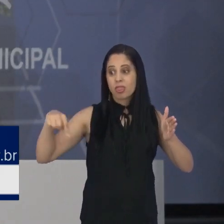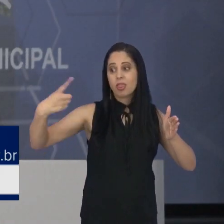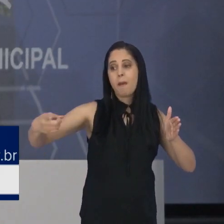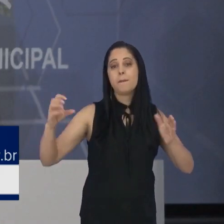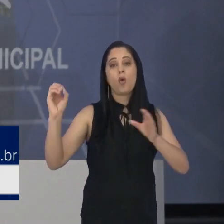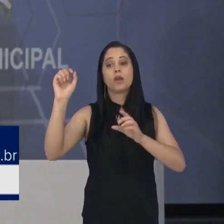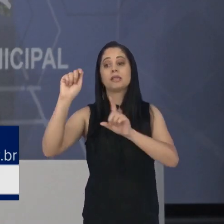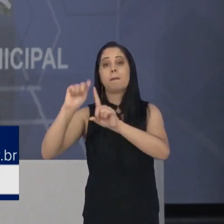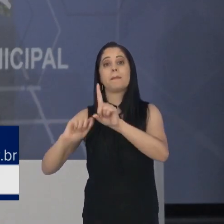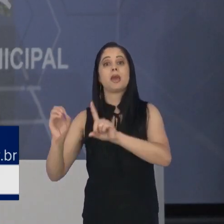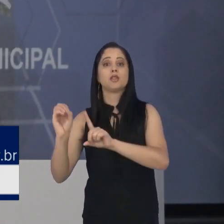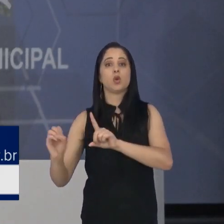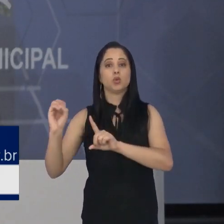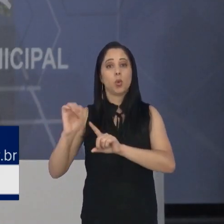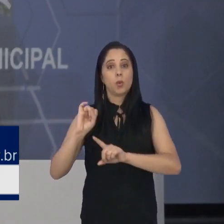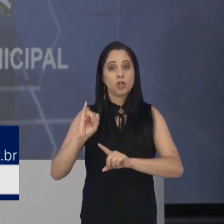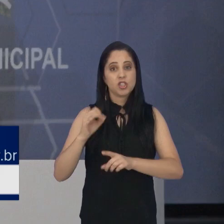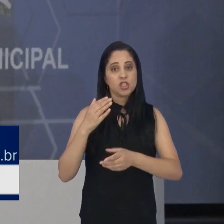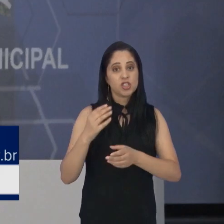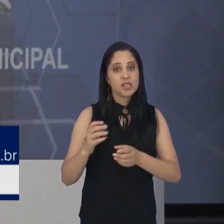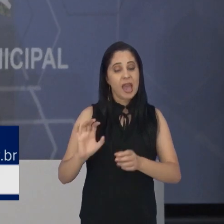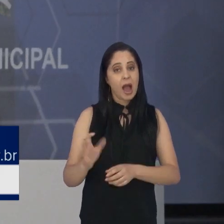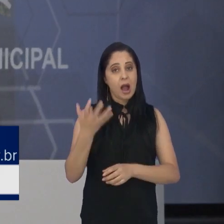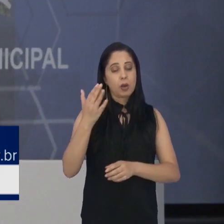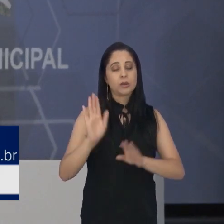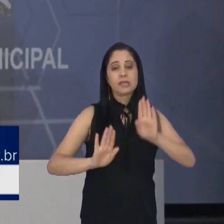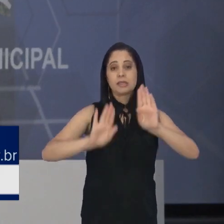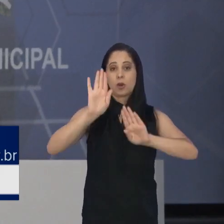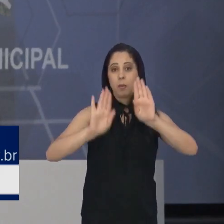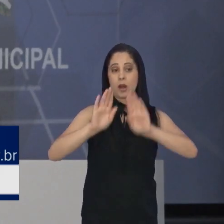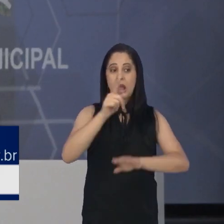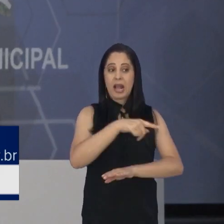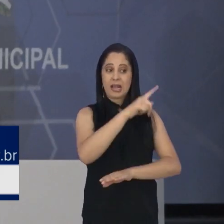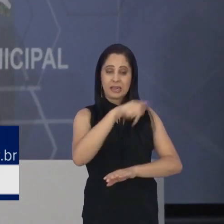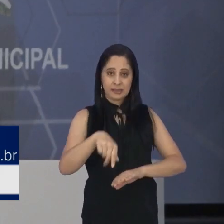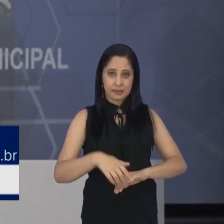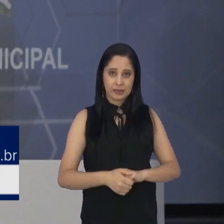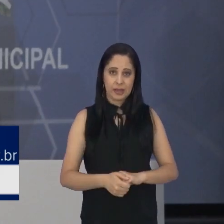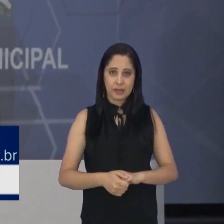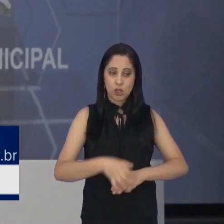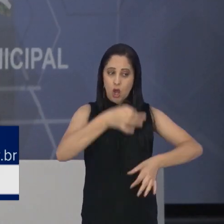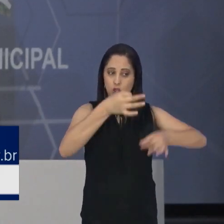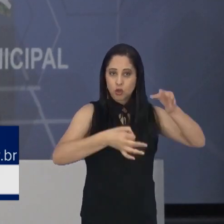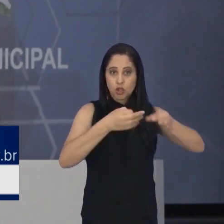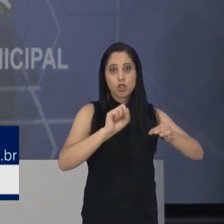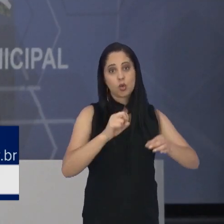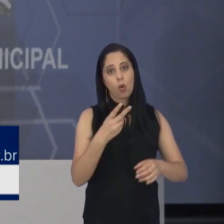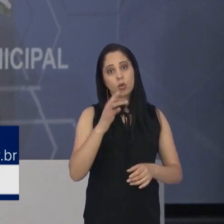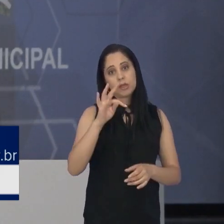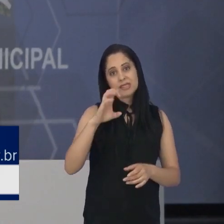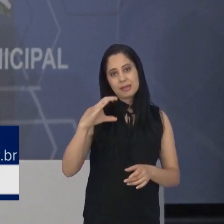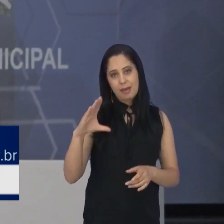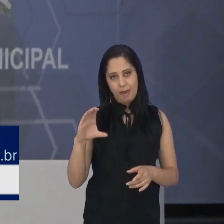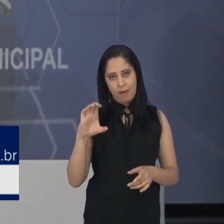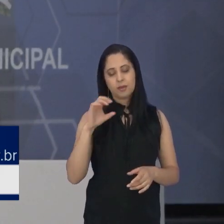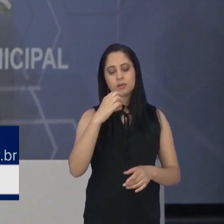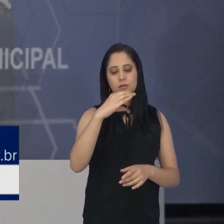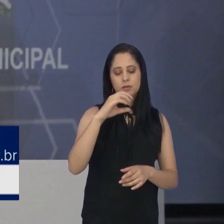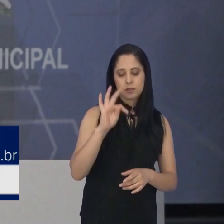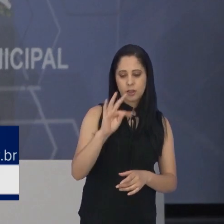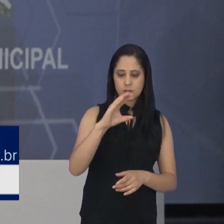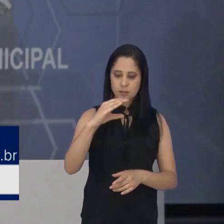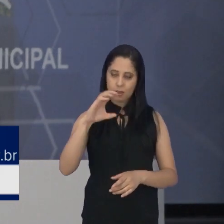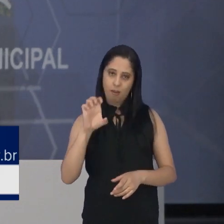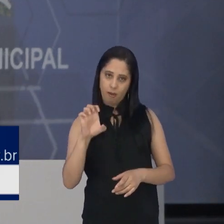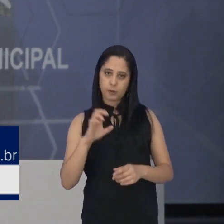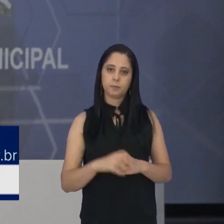caso nova licitação tivesse sido suspensa pela Justiça ou pelo Tribunal de Contas, o que não ocorreu. Diz a